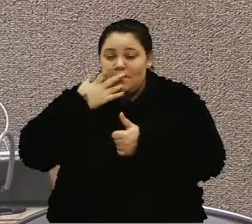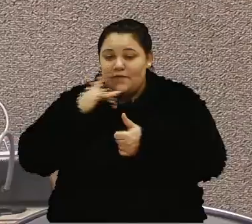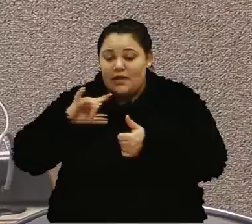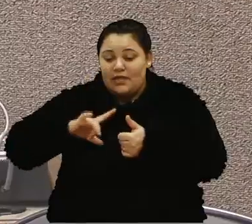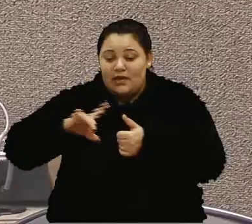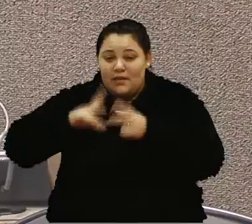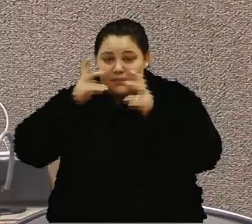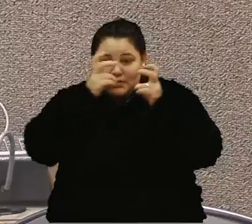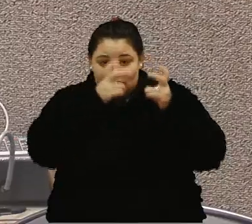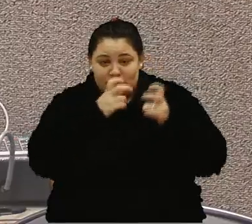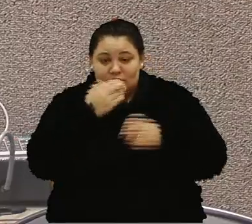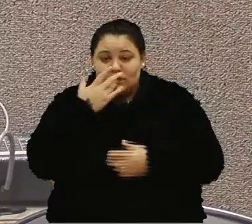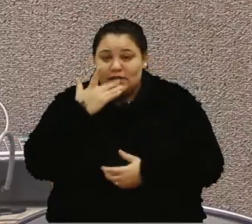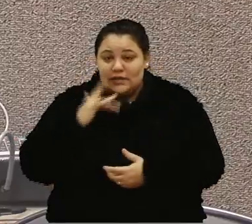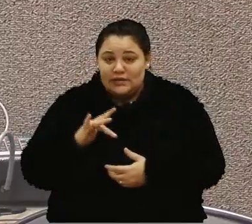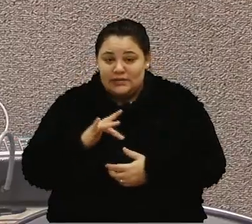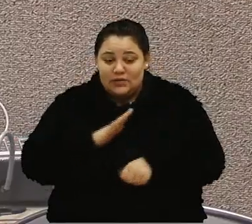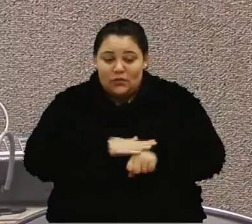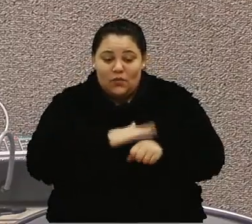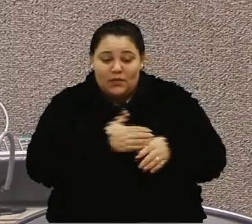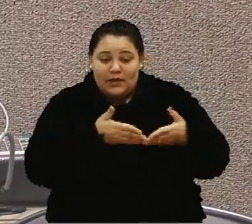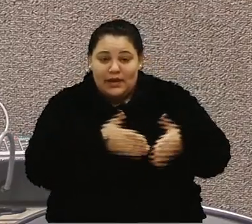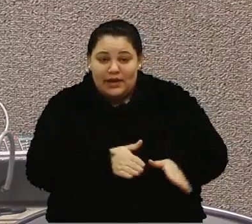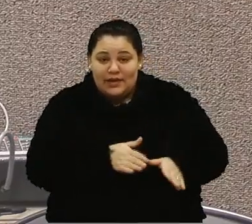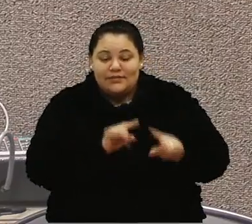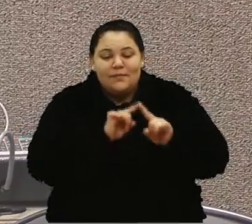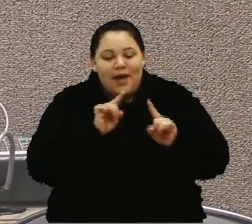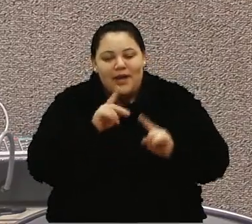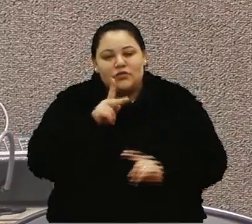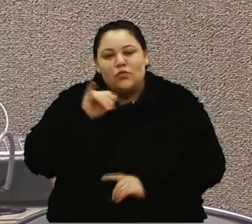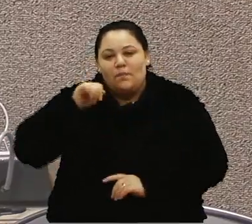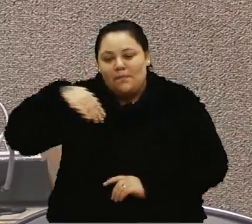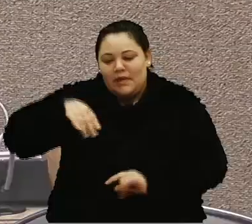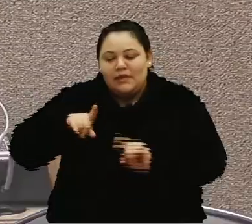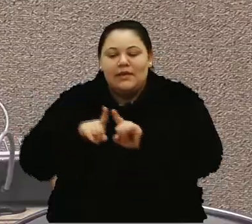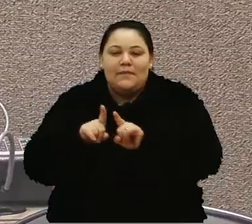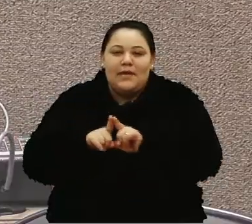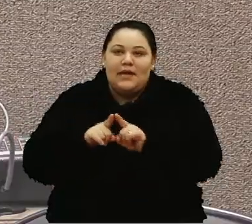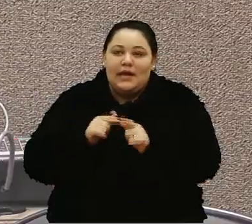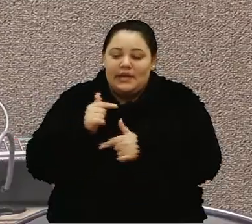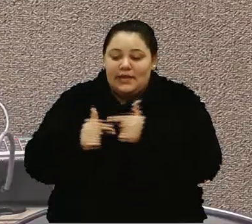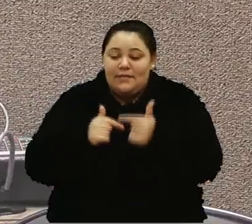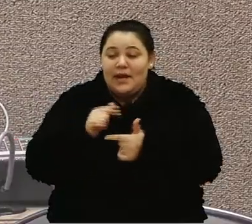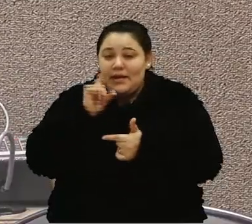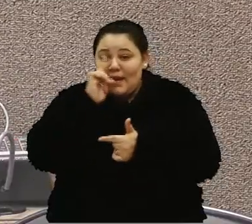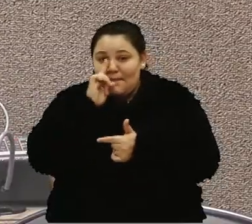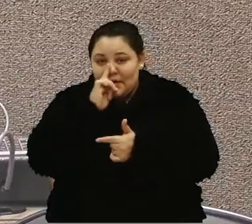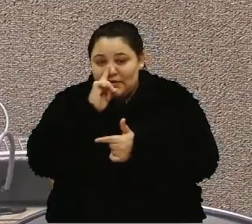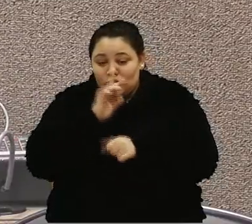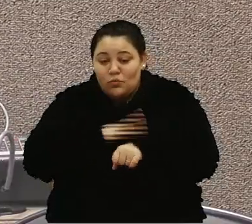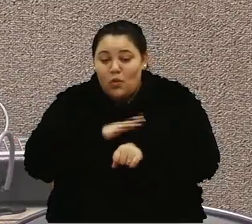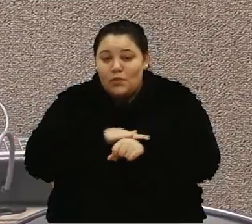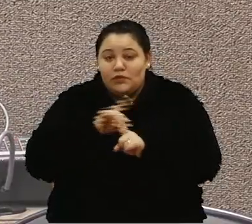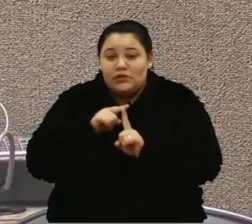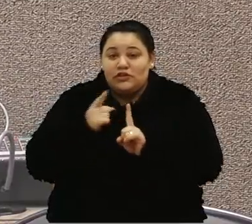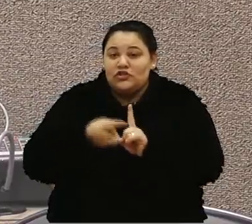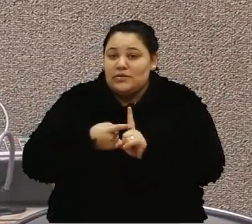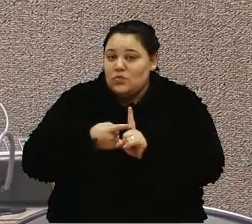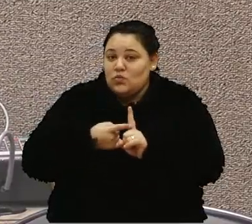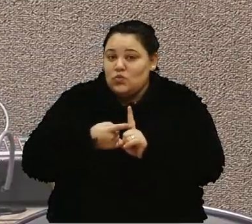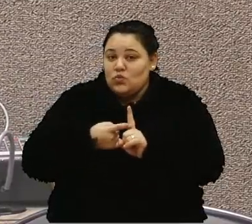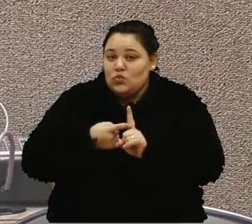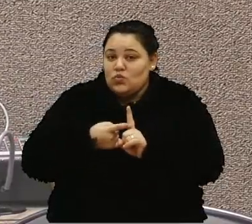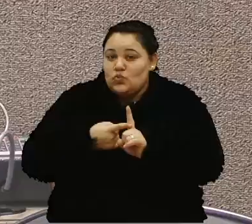percepção da criança quando ela nasce, mas o PIM também, ele age na mãe que está gestando, também na